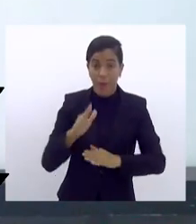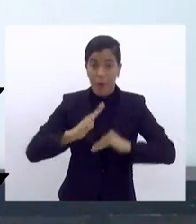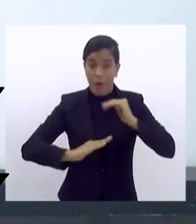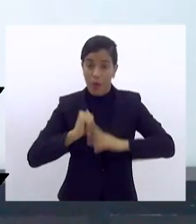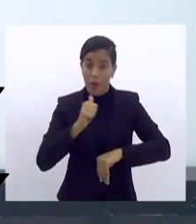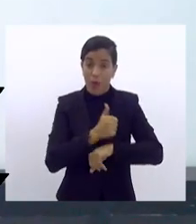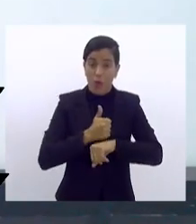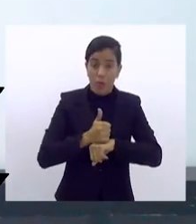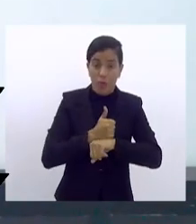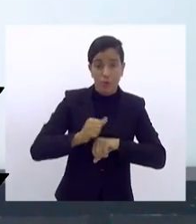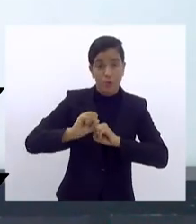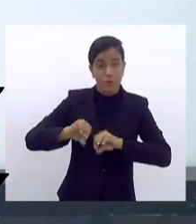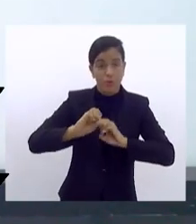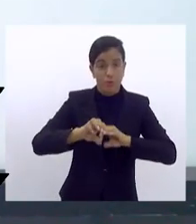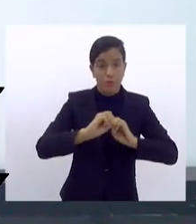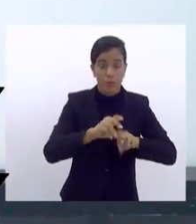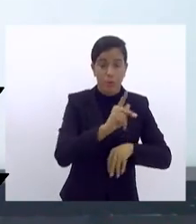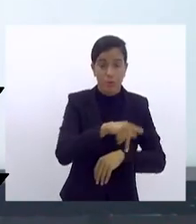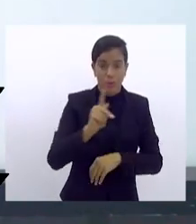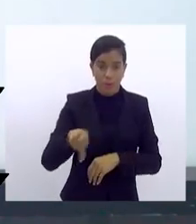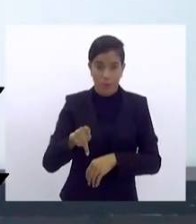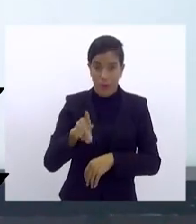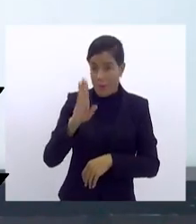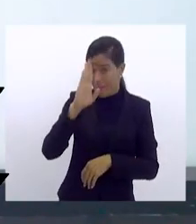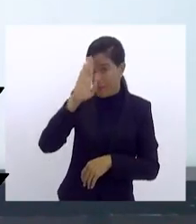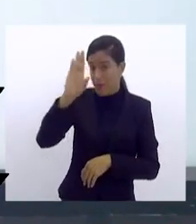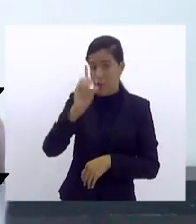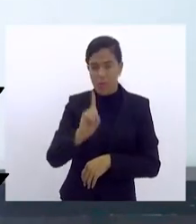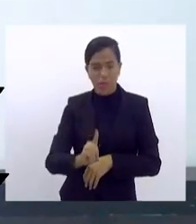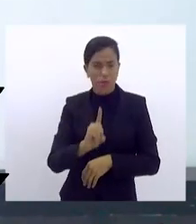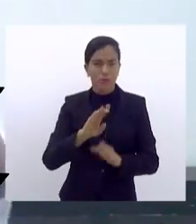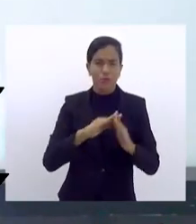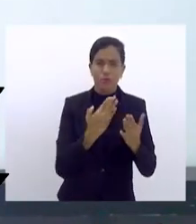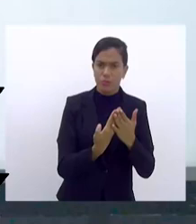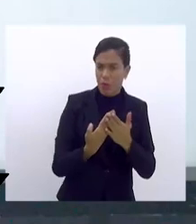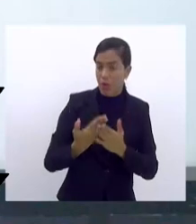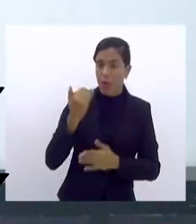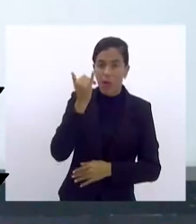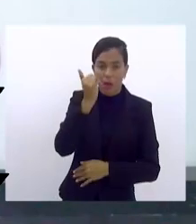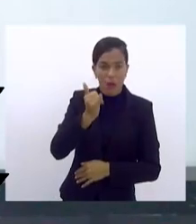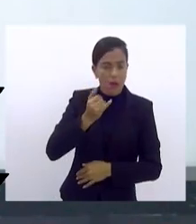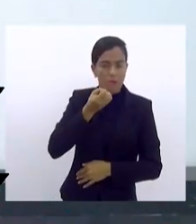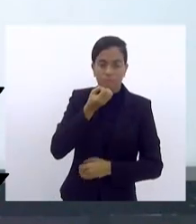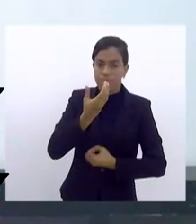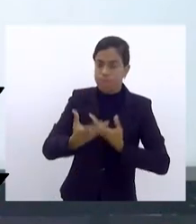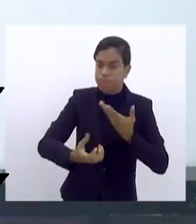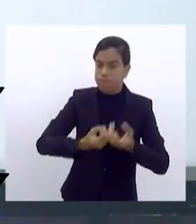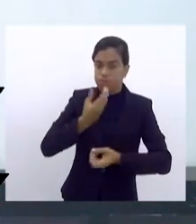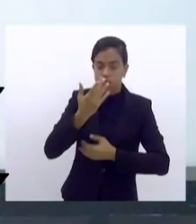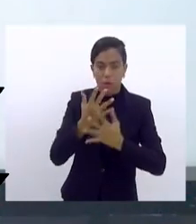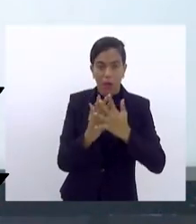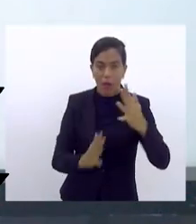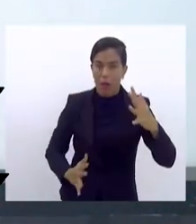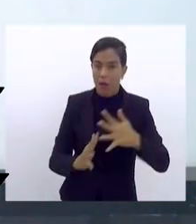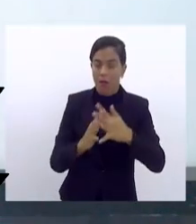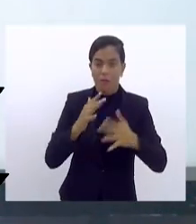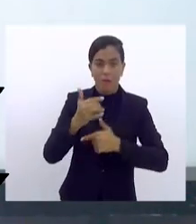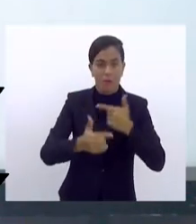docentes e os diretores de escola inclusive eles relatam uma sobrecarga de trabalho e